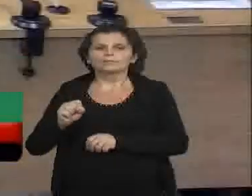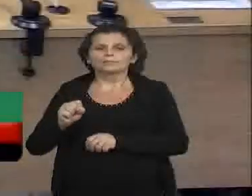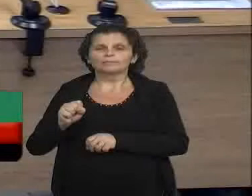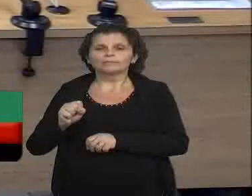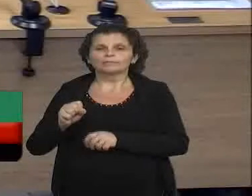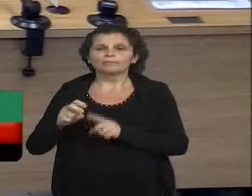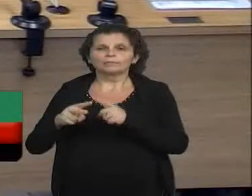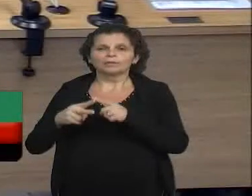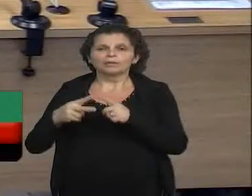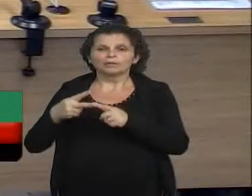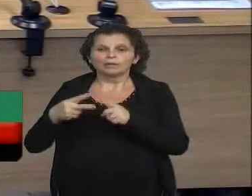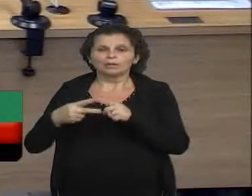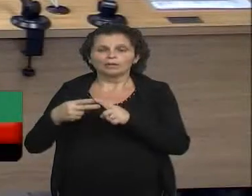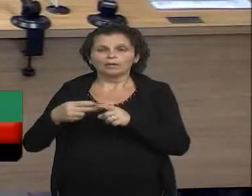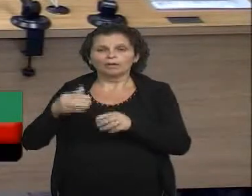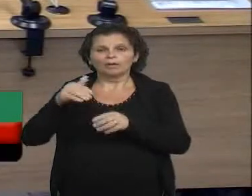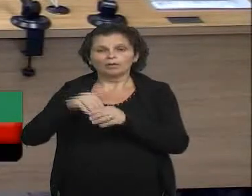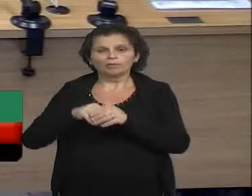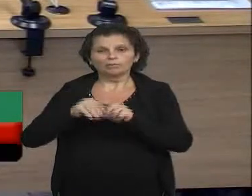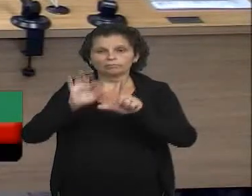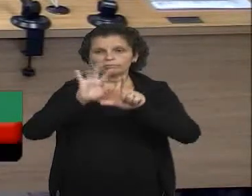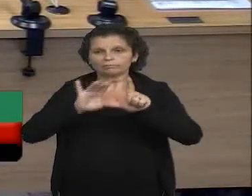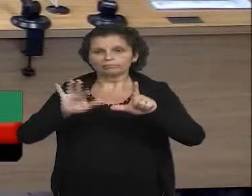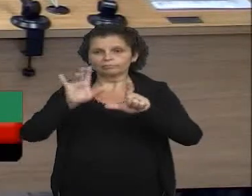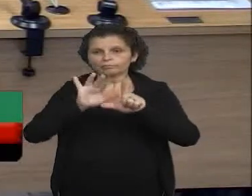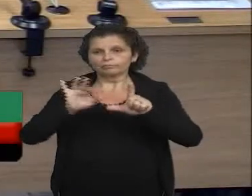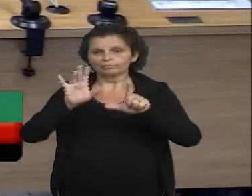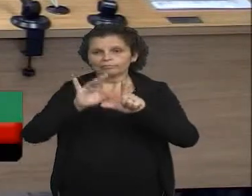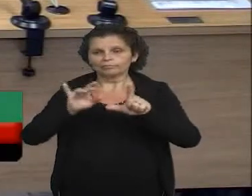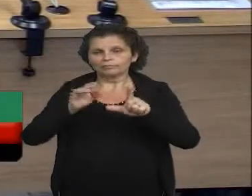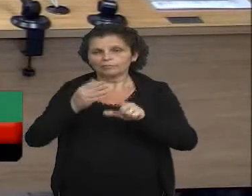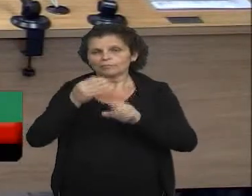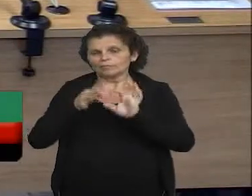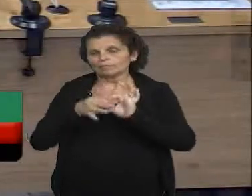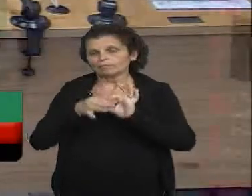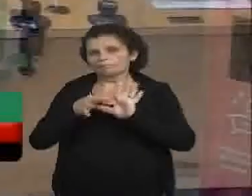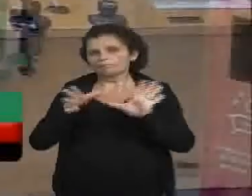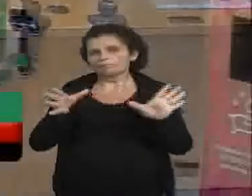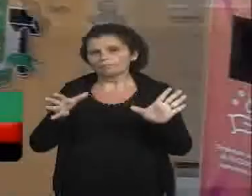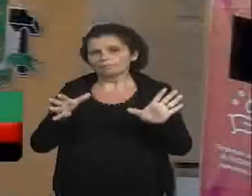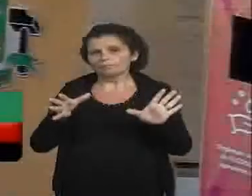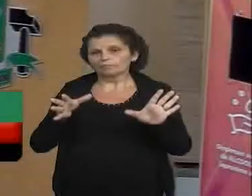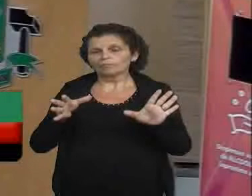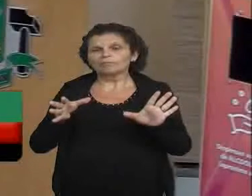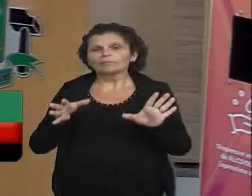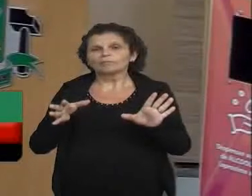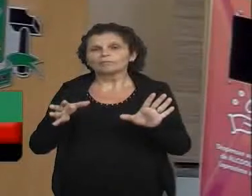A votação, senhores vereadores, é eletrônica. Estou liberando o painel para...